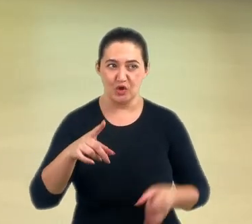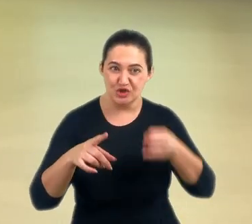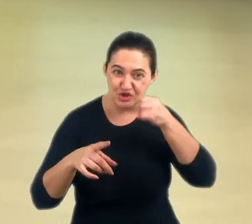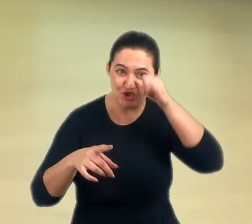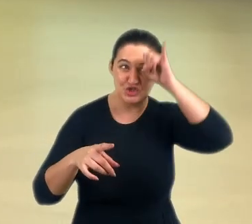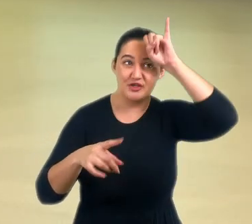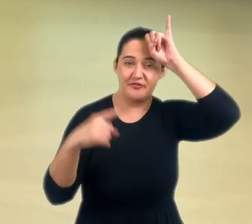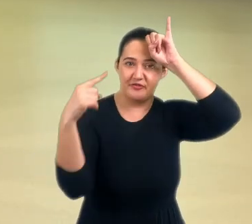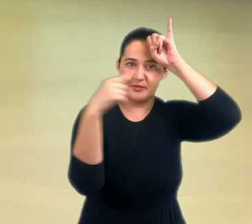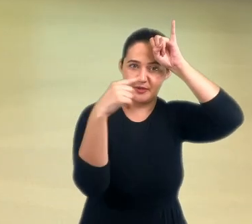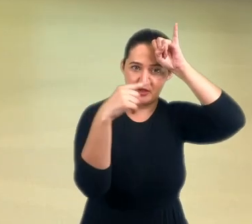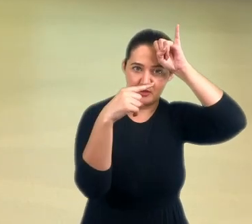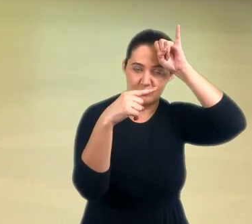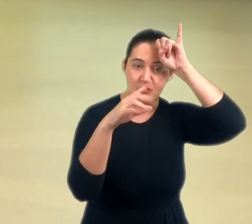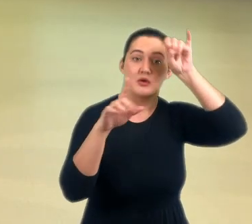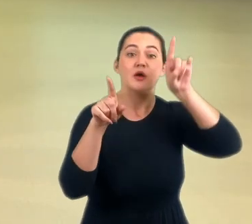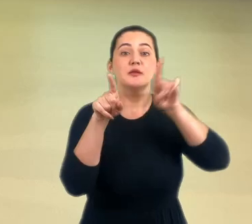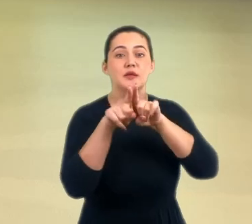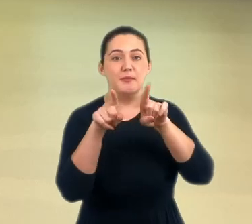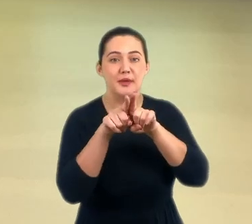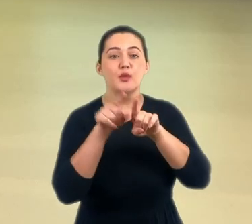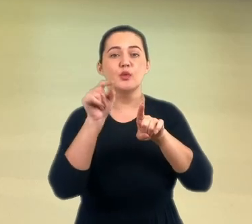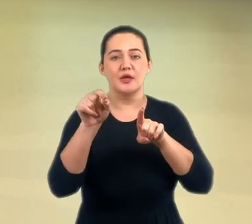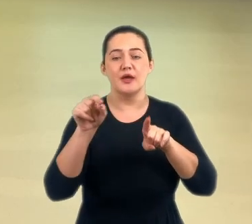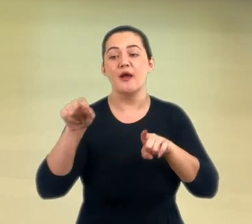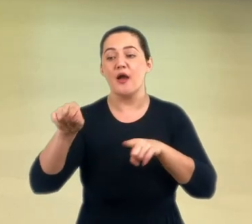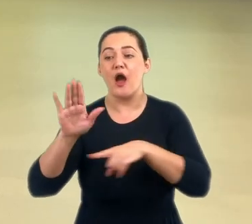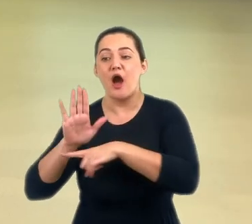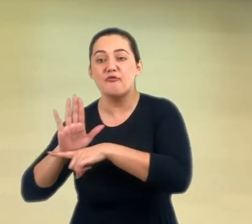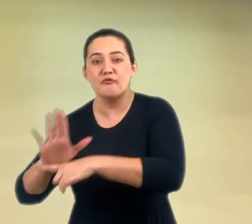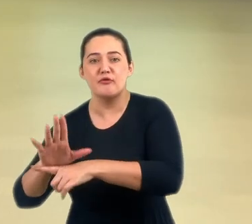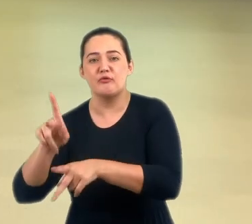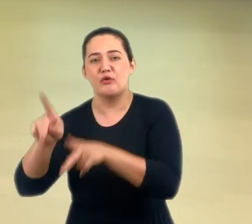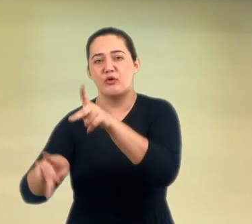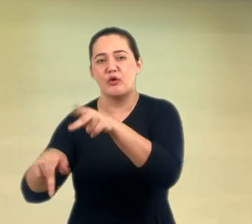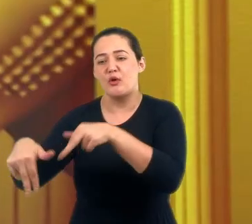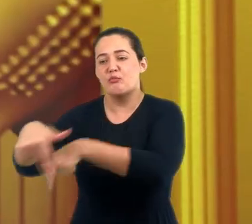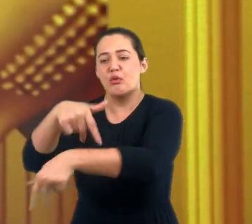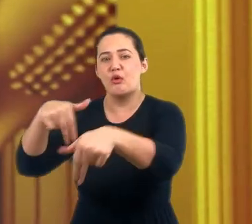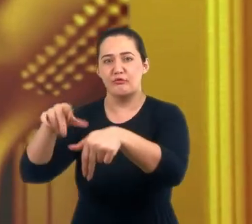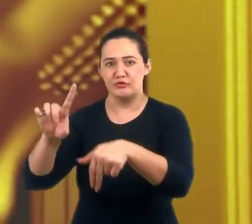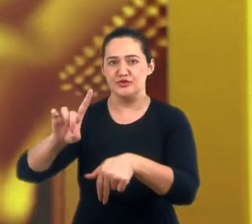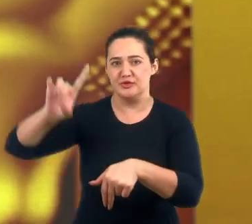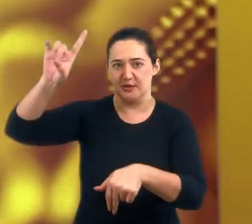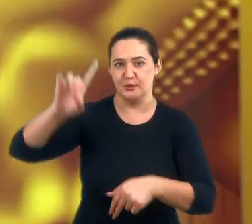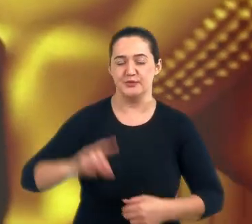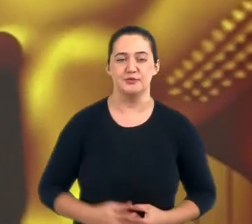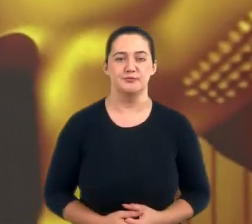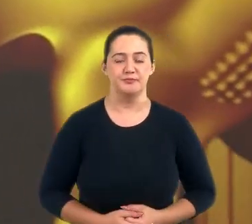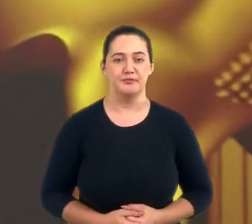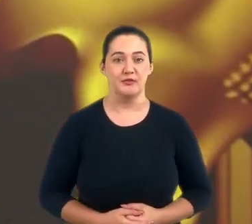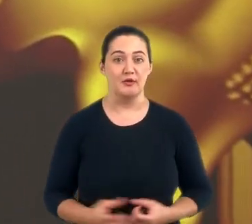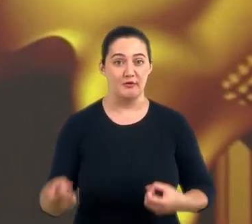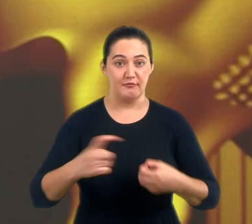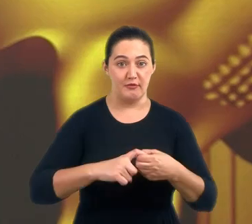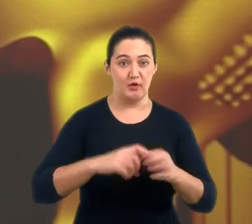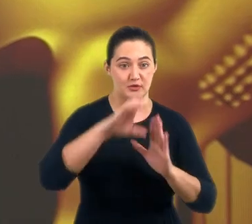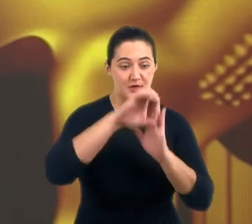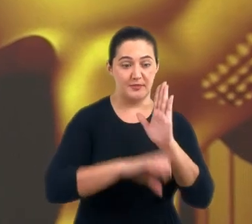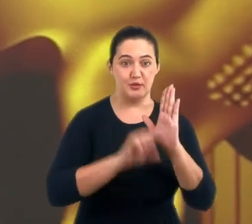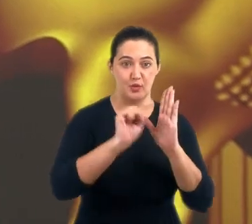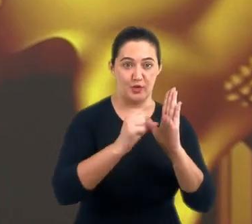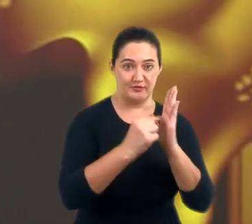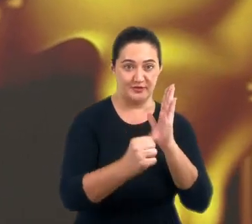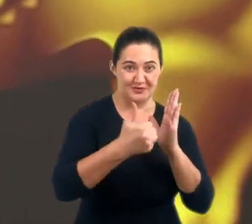o chifre pequeno, mas também a favor do povo eleito. Pois bem, voltando ao texto de Daniel